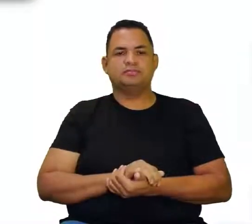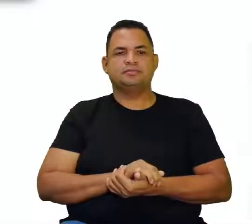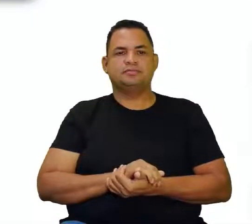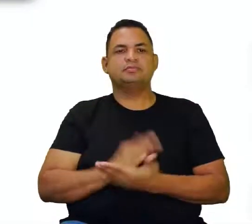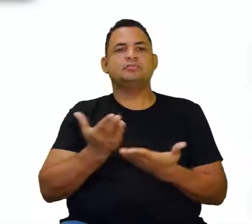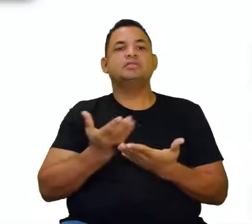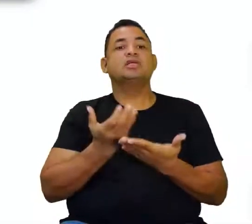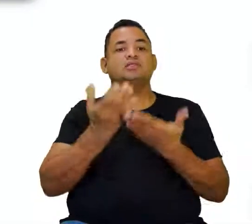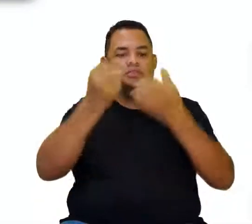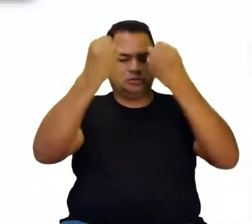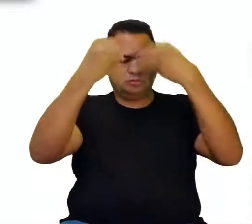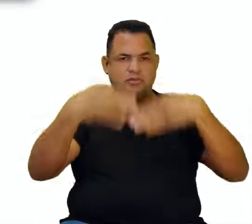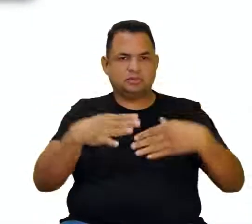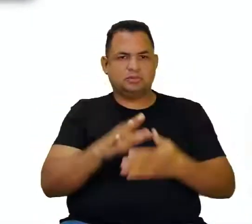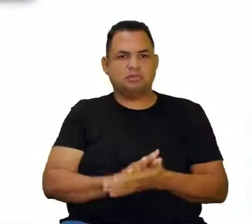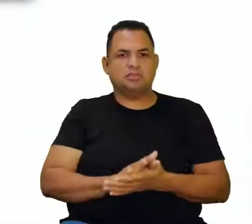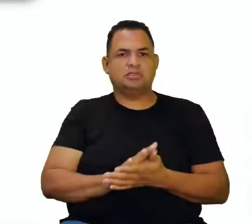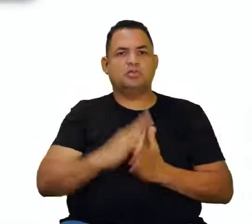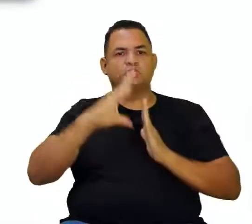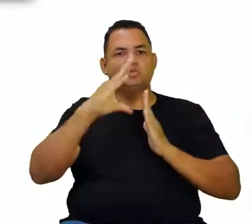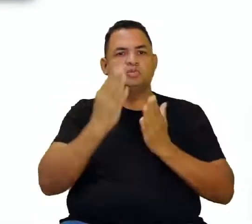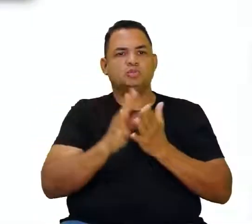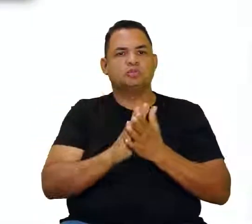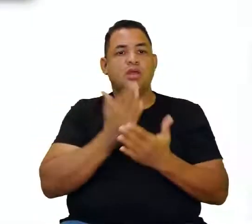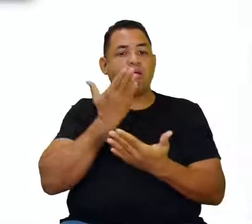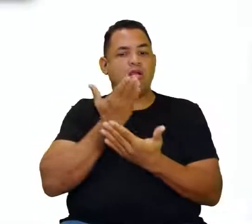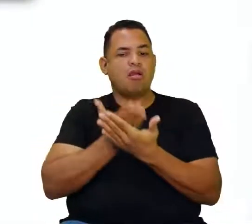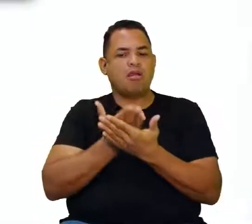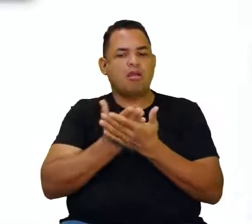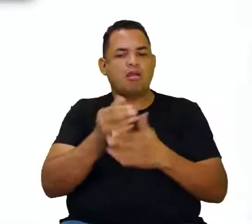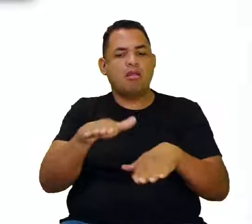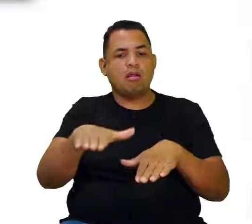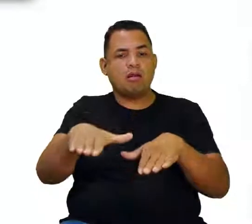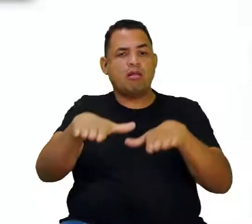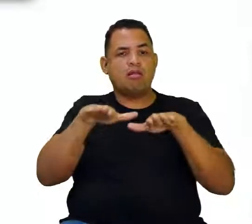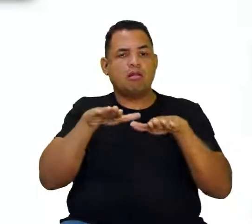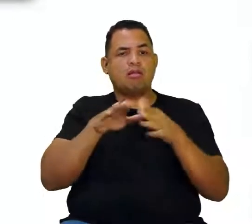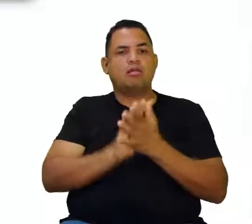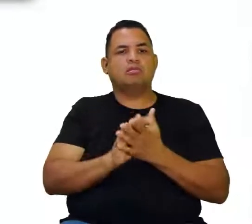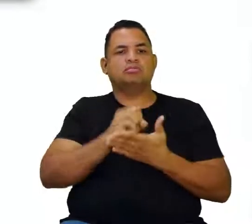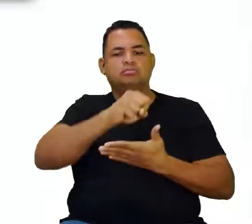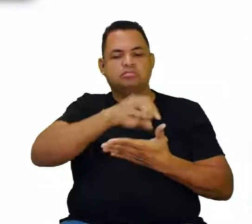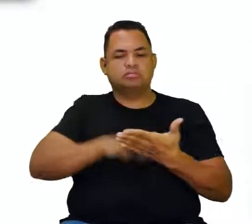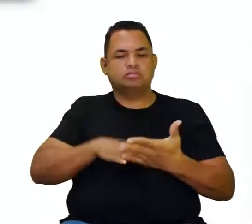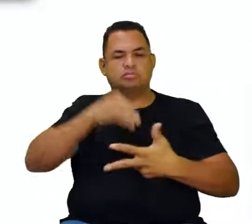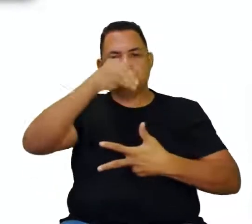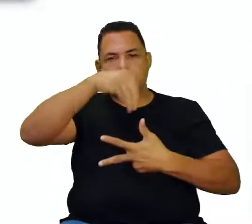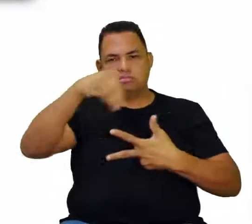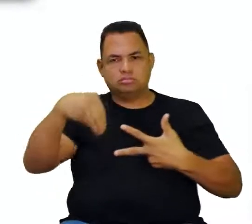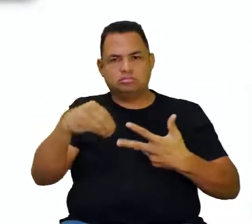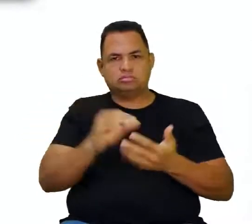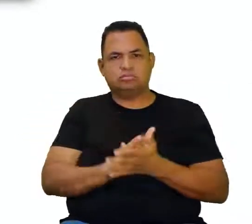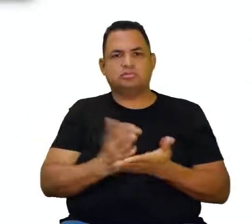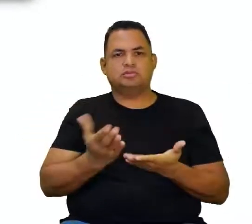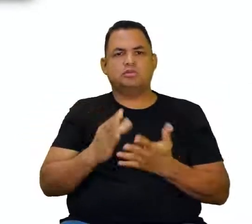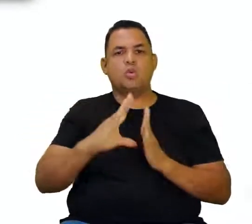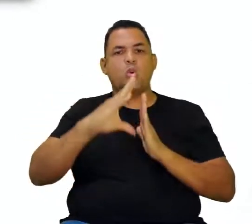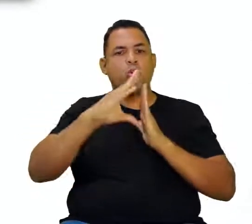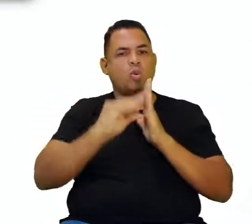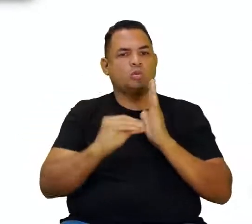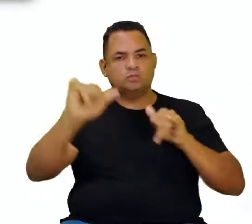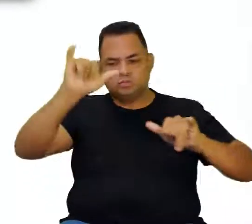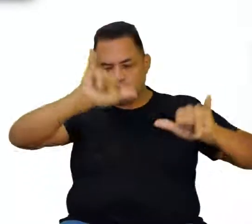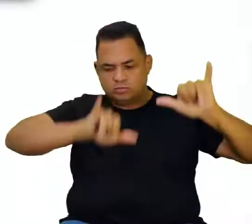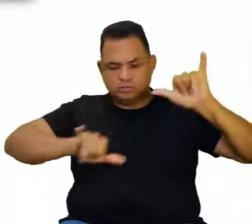já havia dito, nós iremos trabalhar um aulão de questões do Enem, onde nós vamos trabalhar conteúdos